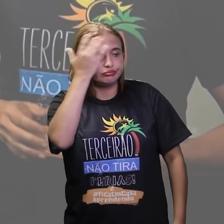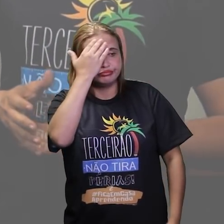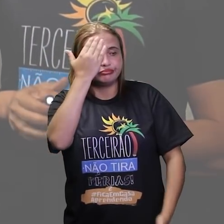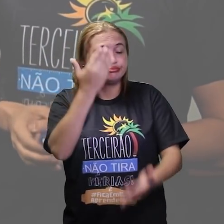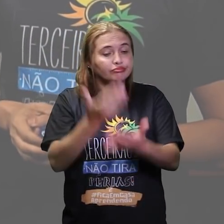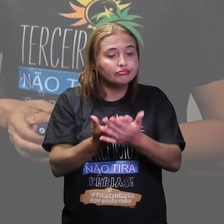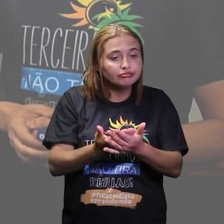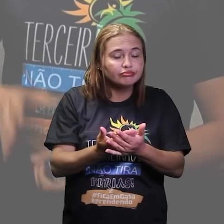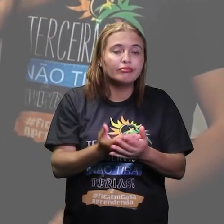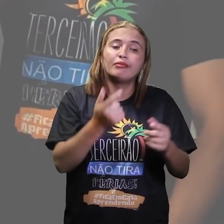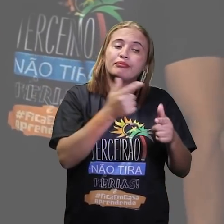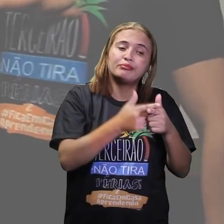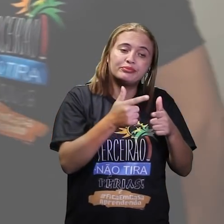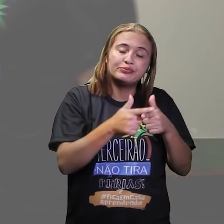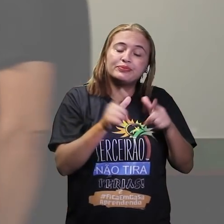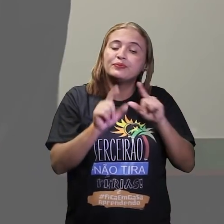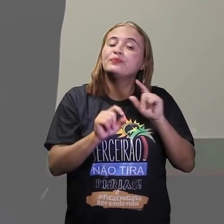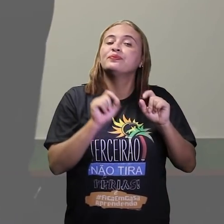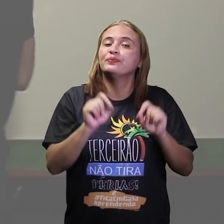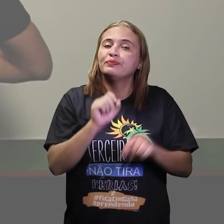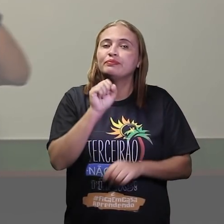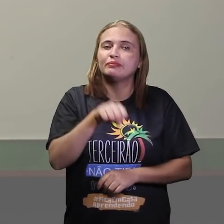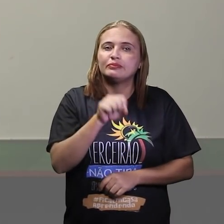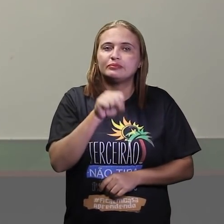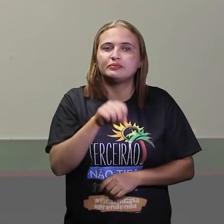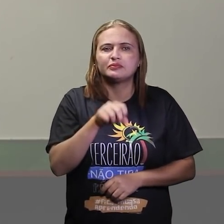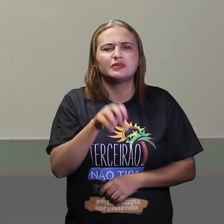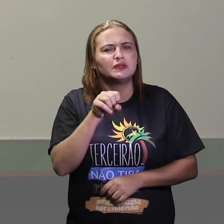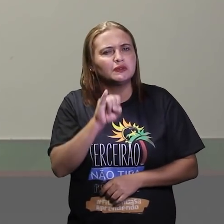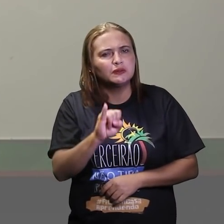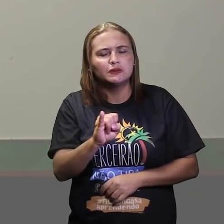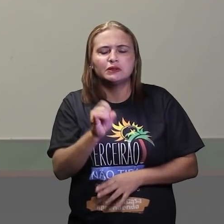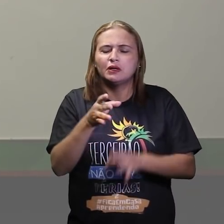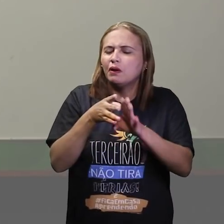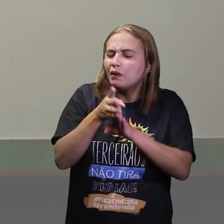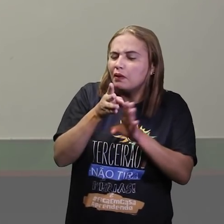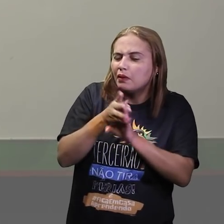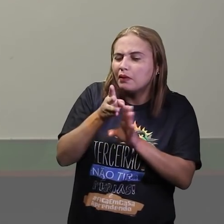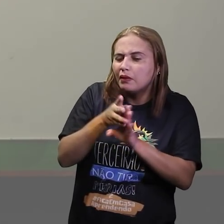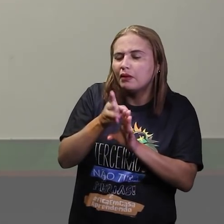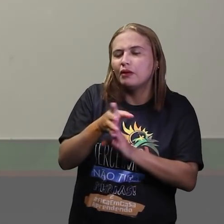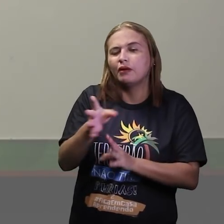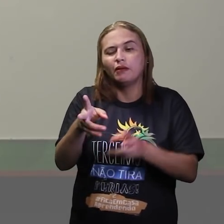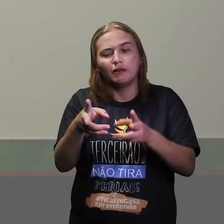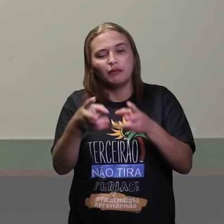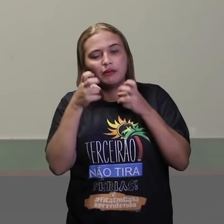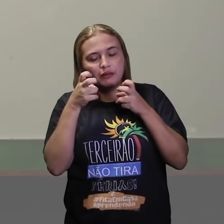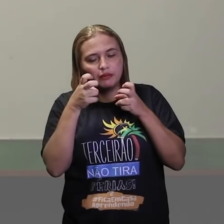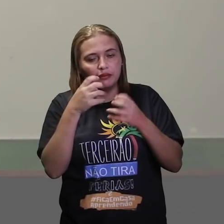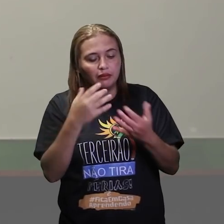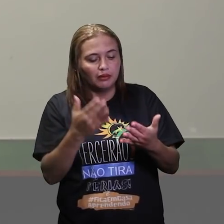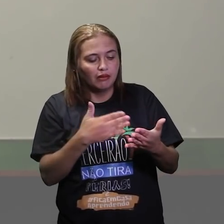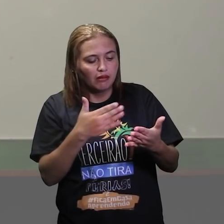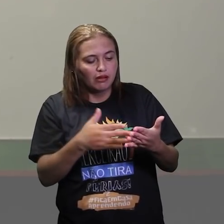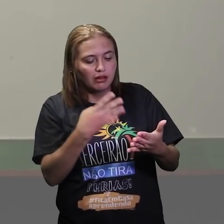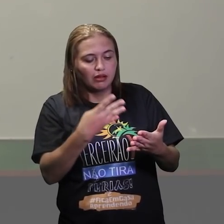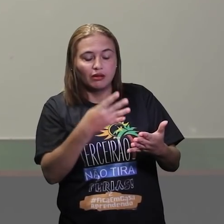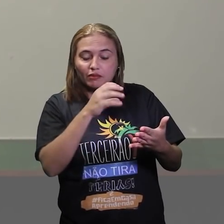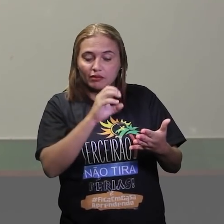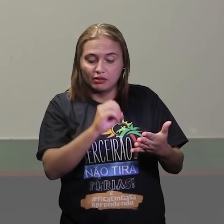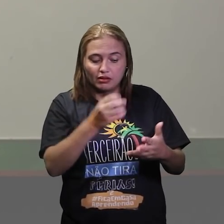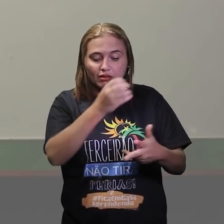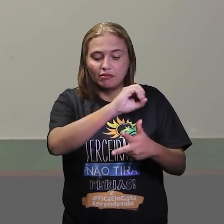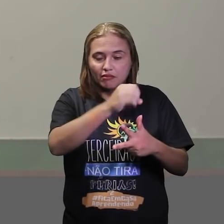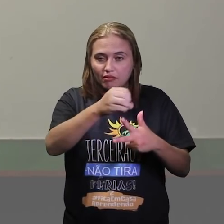problema, certo? Então, se vocês acompanharem direitinho essas dicas aqui, tu vai pegar aí na página 40, tem uma questão do Enem, pense no